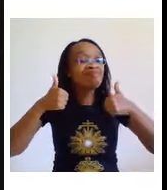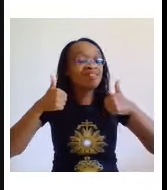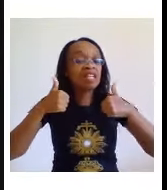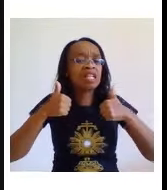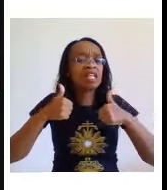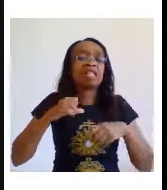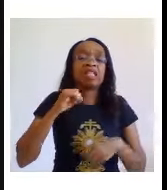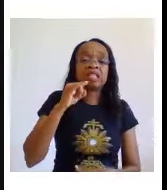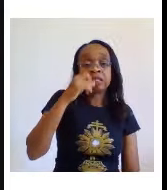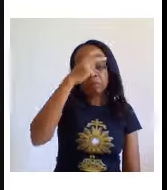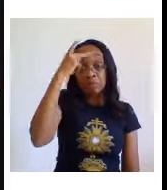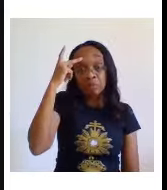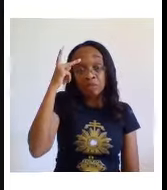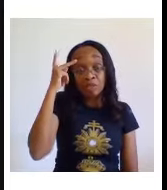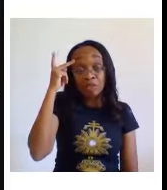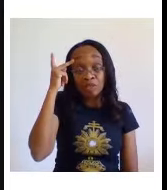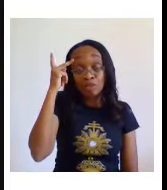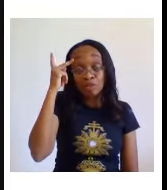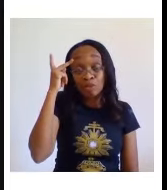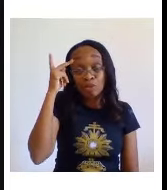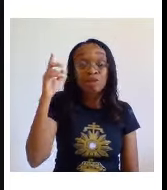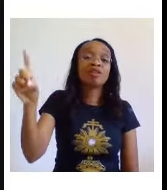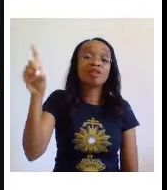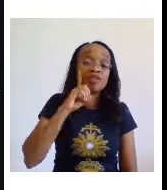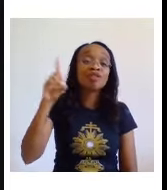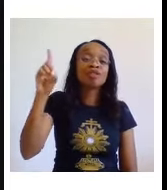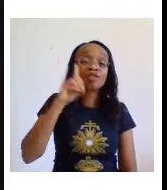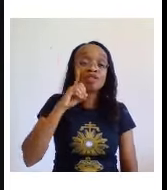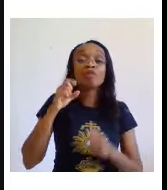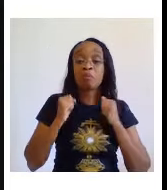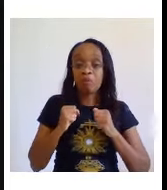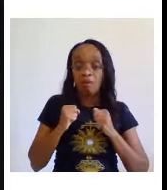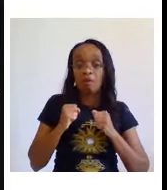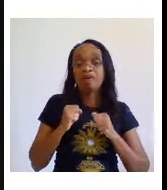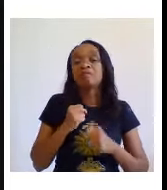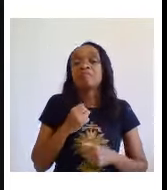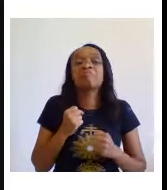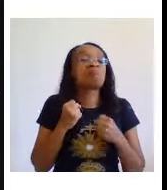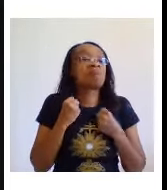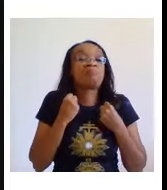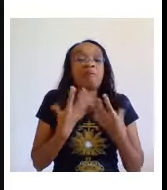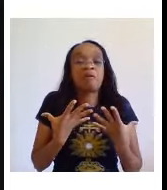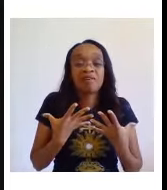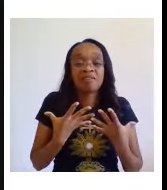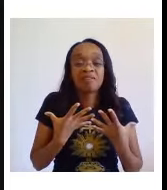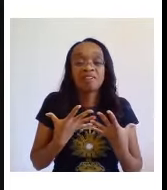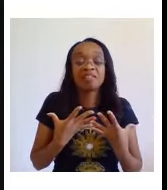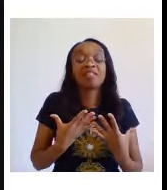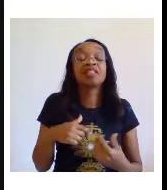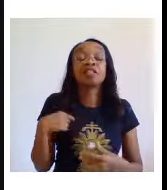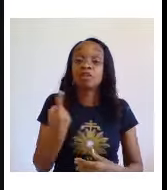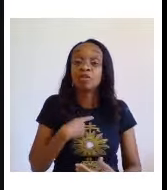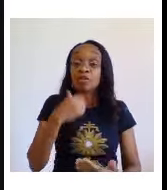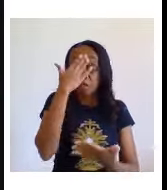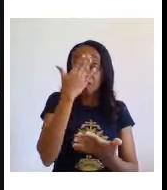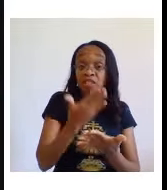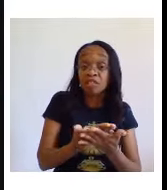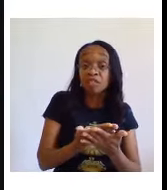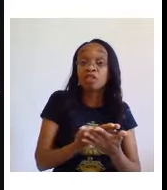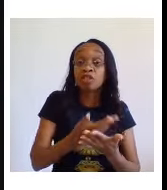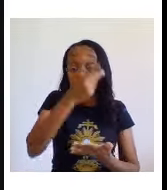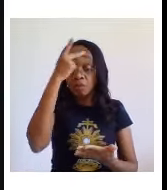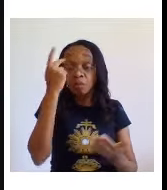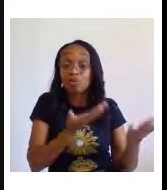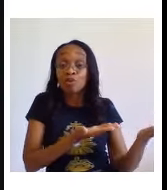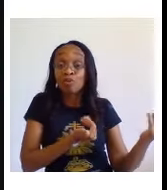quer todo dia, quer se ocupar, realmente, a gente vai arrumar um trabalho. Vai. E a gente também acredita que muitos jovens, né,